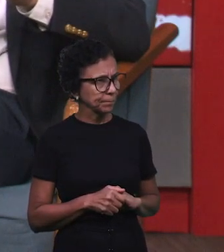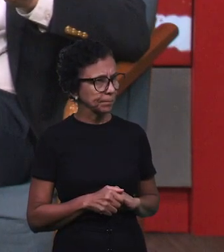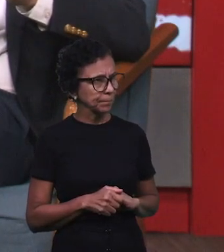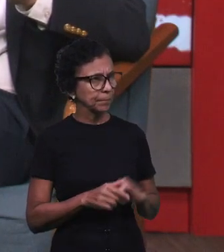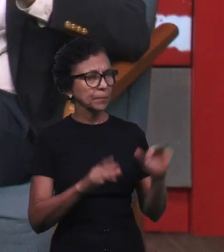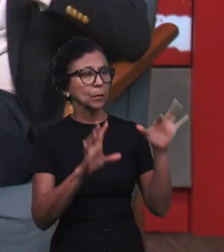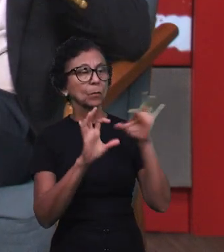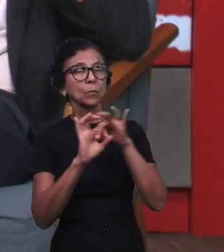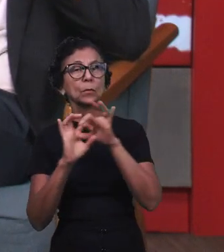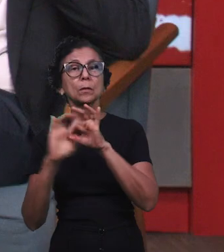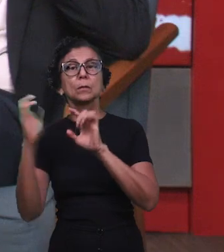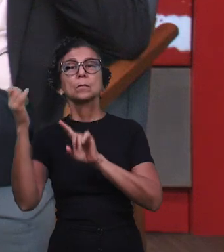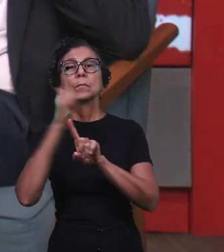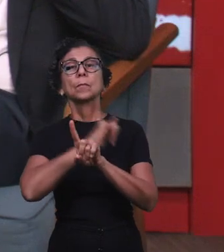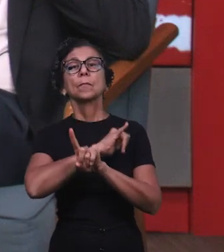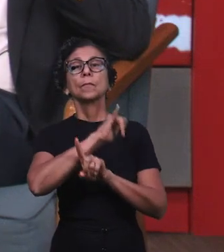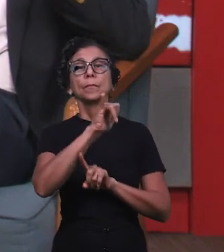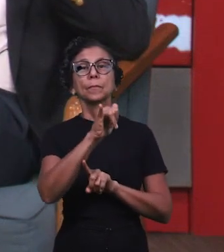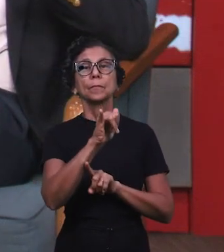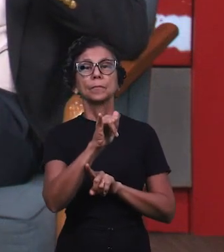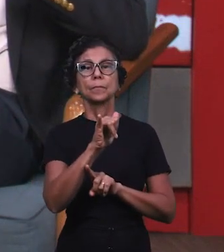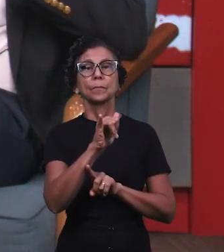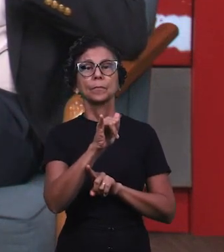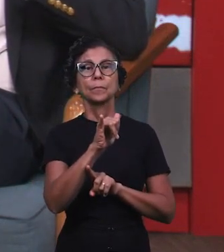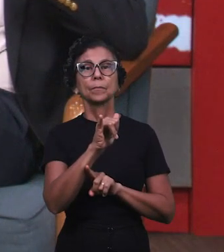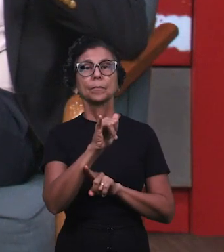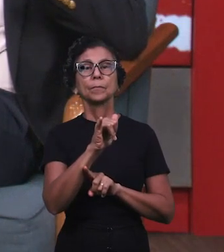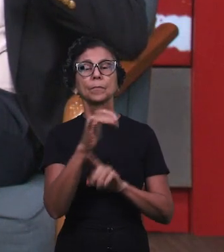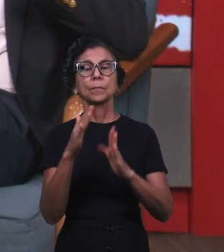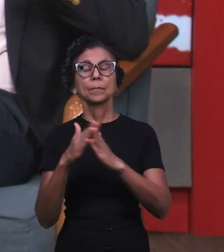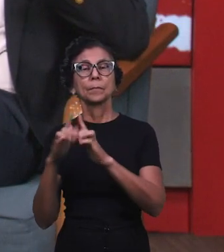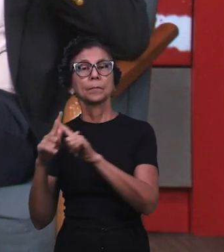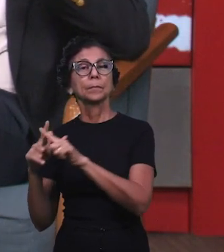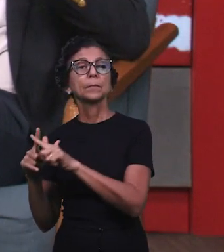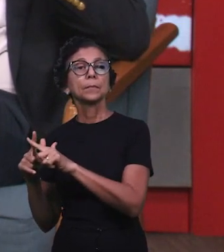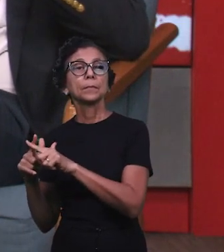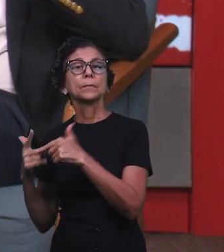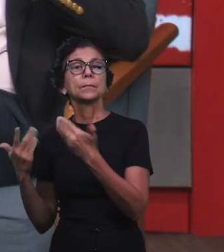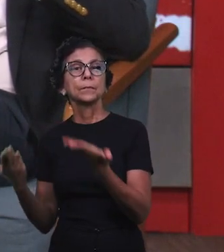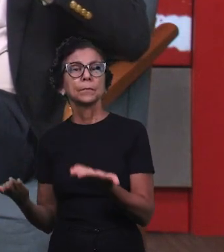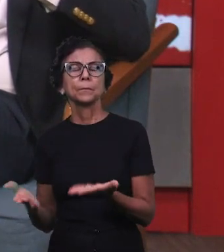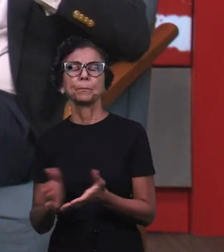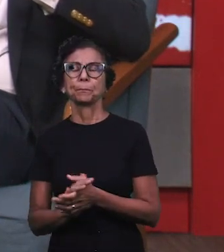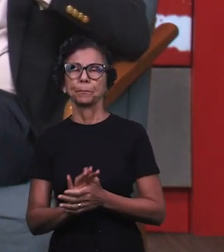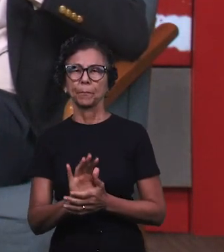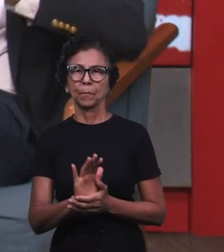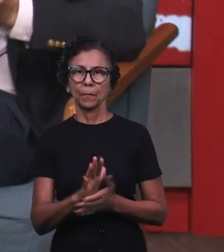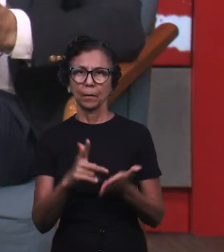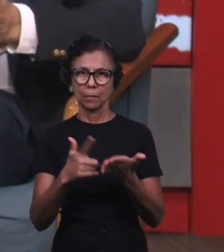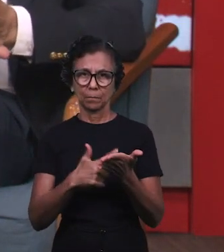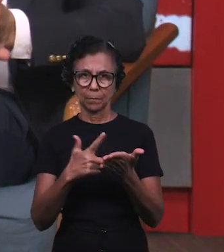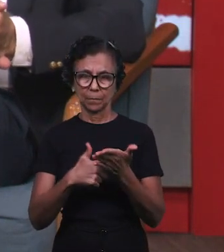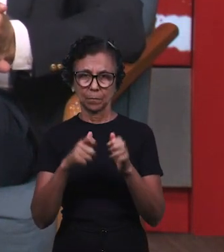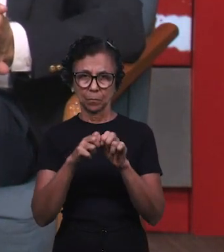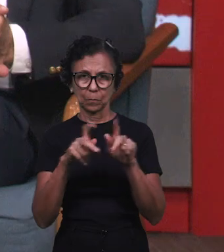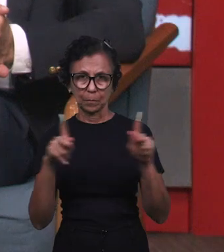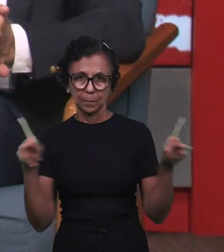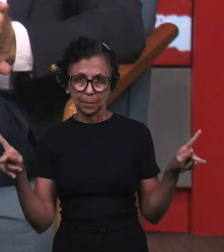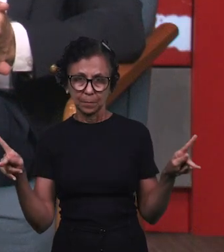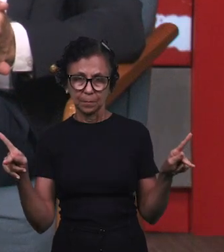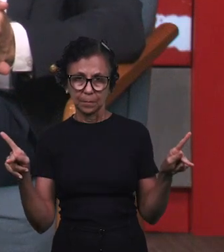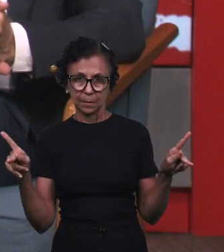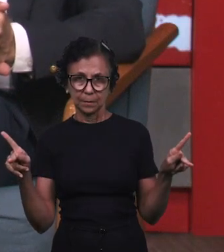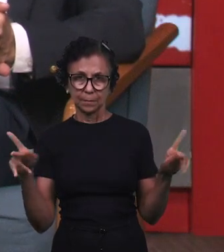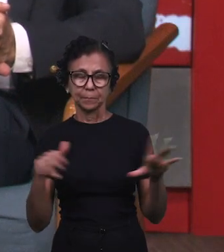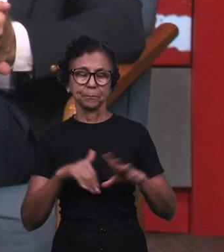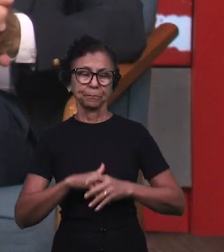sentido profético para a igreja? Lá no livro de Apocalipse, quando nós estudamos